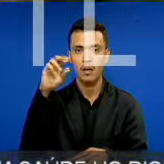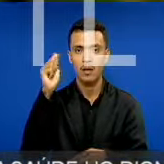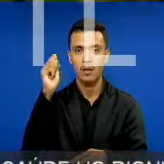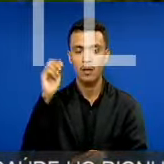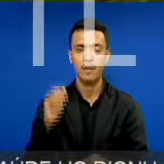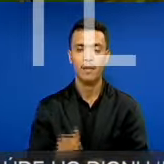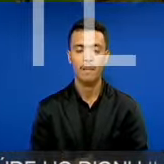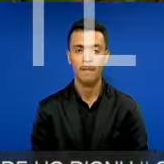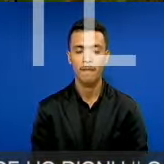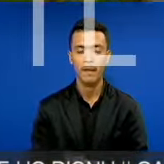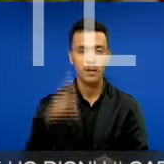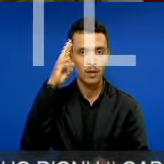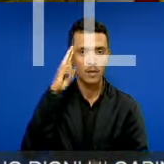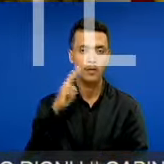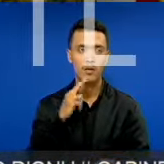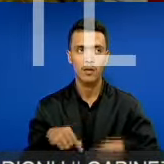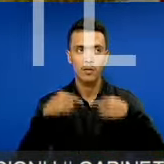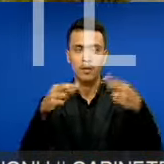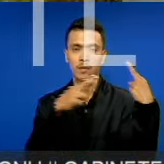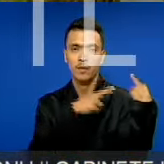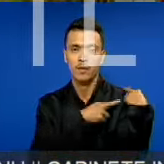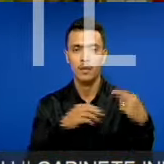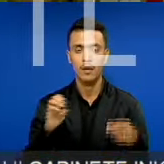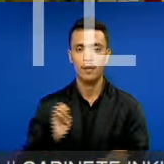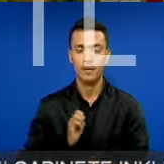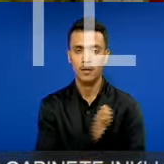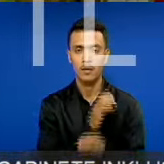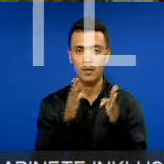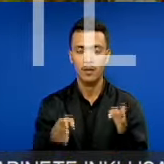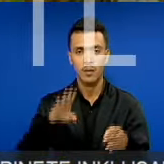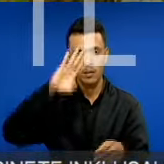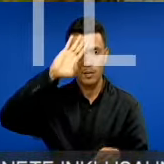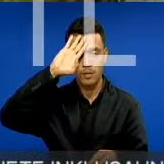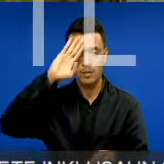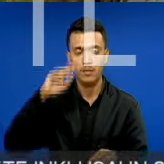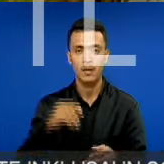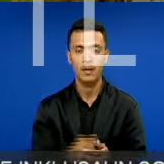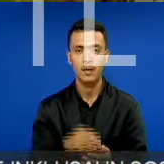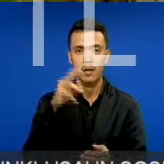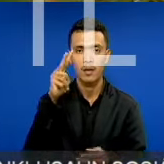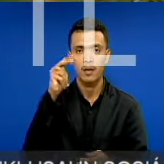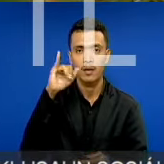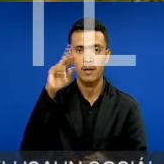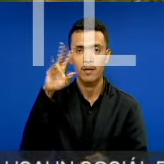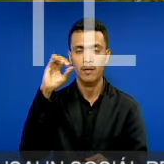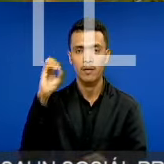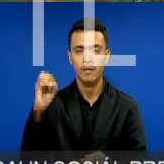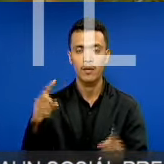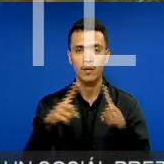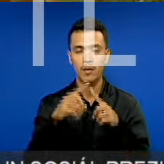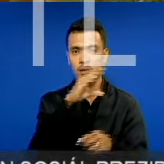Se festado José Ramos Horta foi posse ba embaixador Timor-Leste ba Cuba, Nívio Magalhães, no embaixadora Timor-Leste ba CPLP,